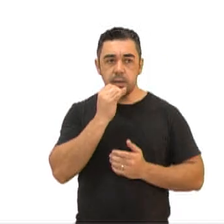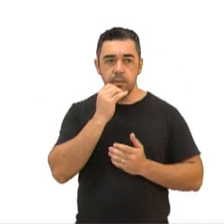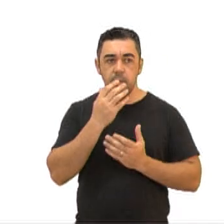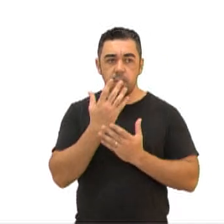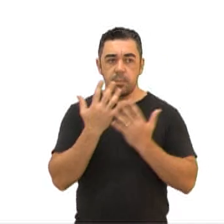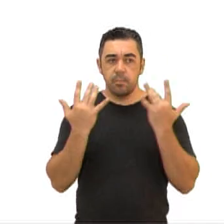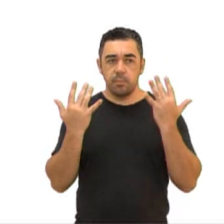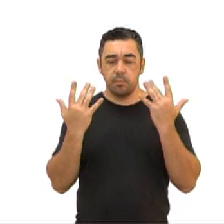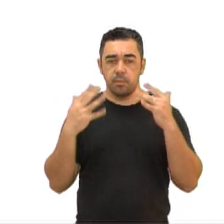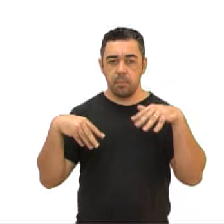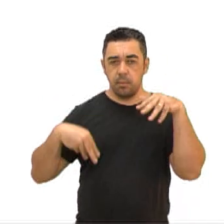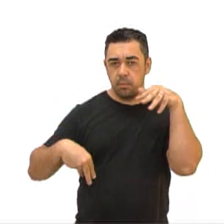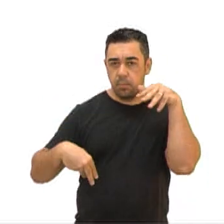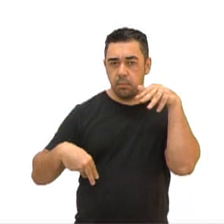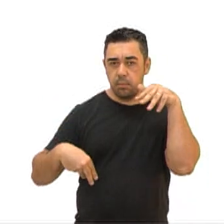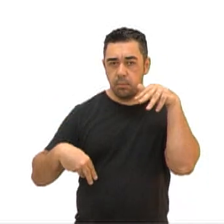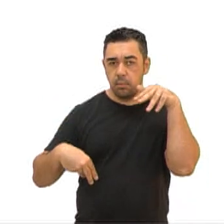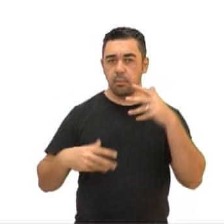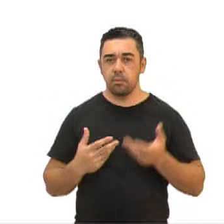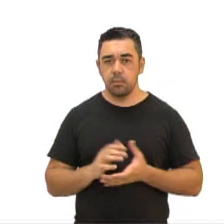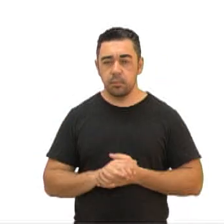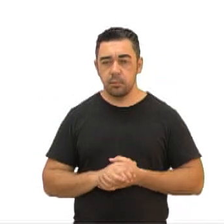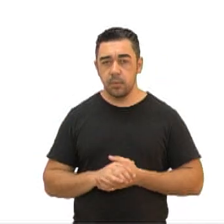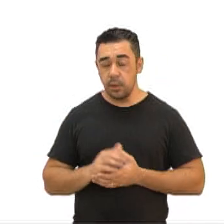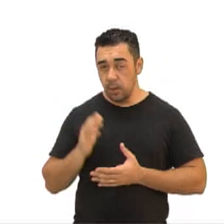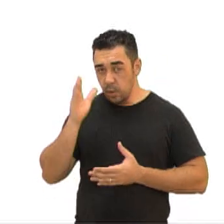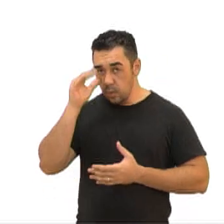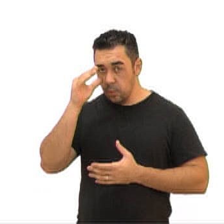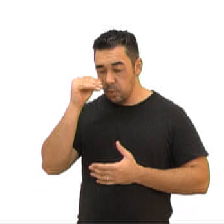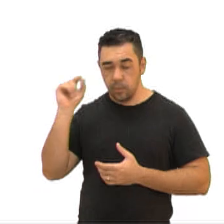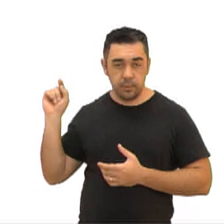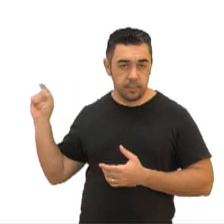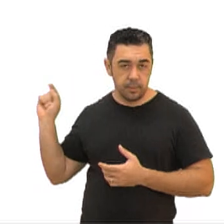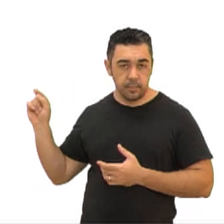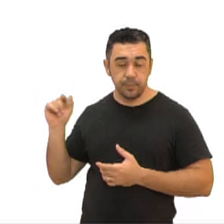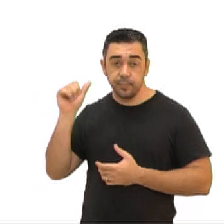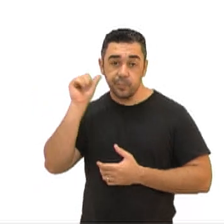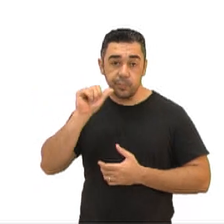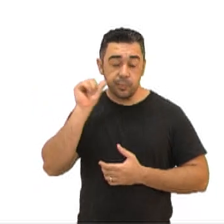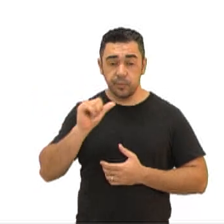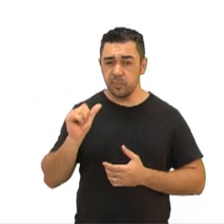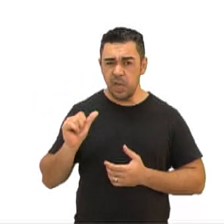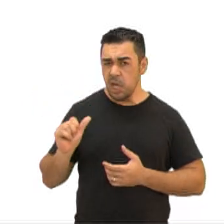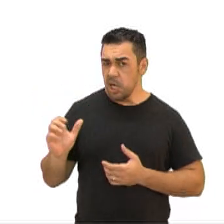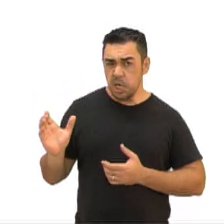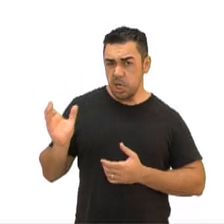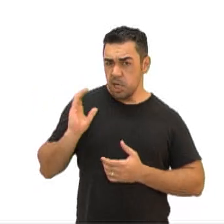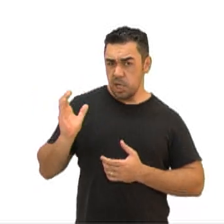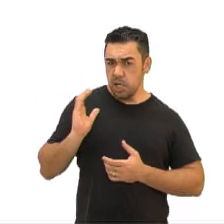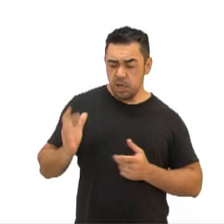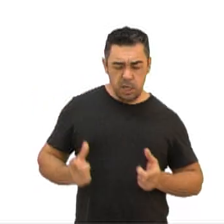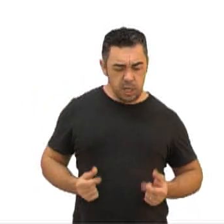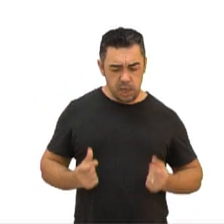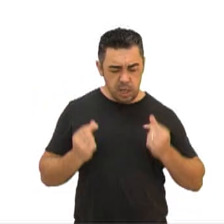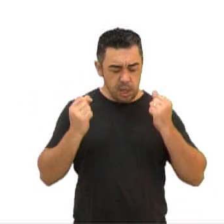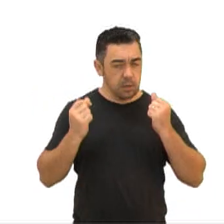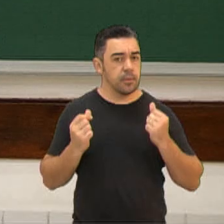está completamente torta. E tem uma história curiosa que uma pessoa muito rica, não sei se é esse quadro, eu acho que não é